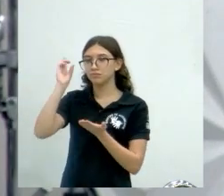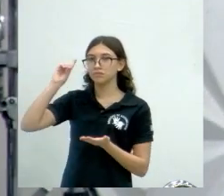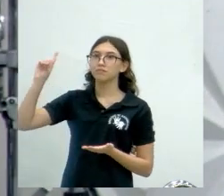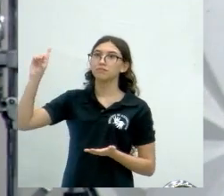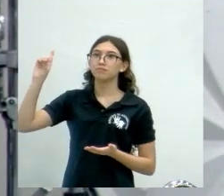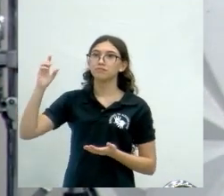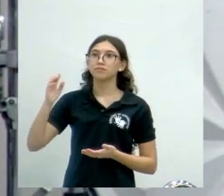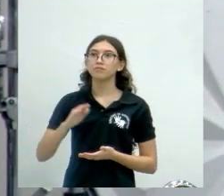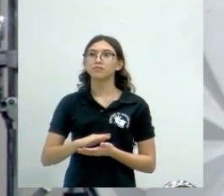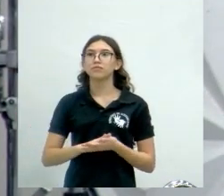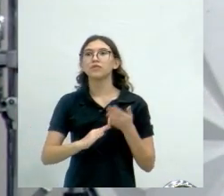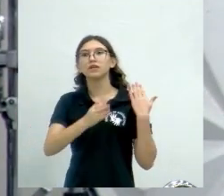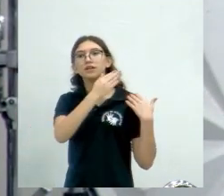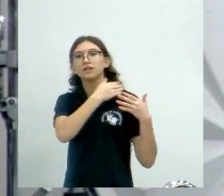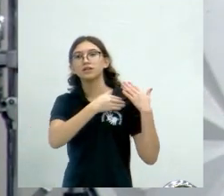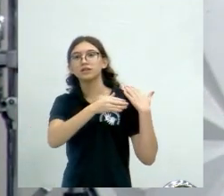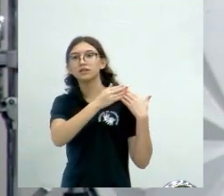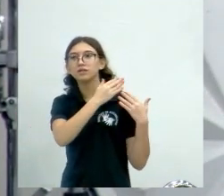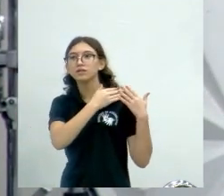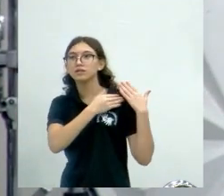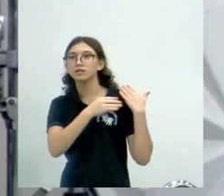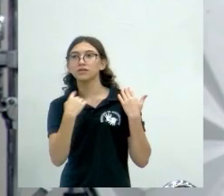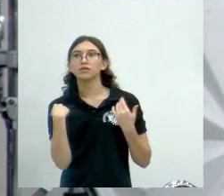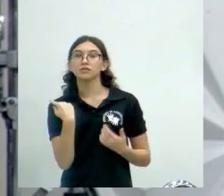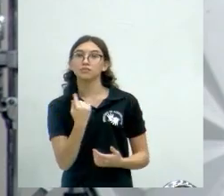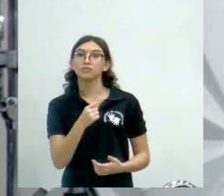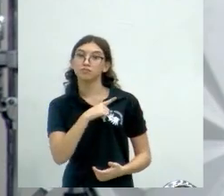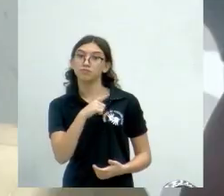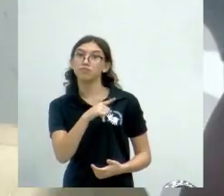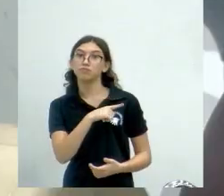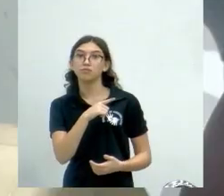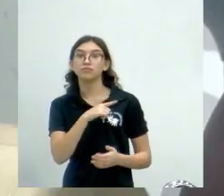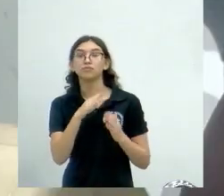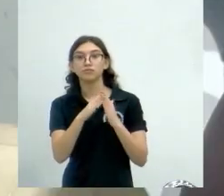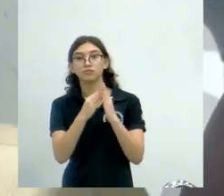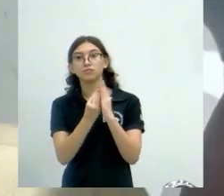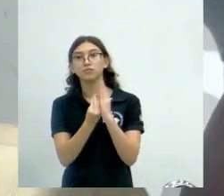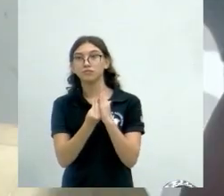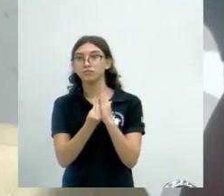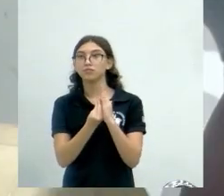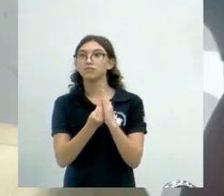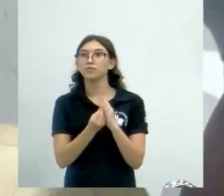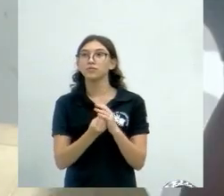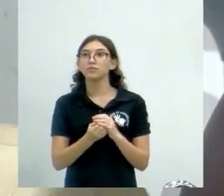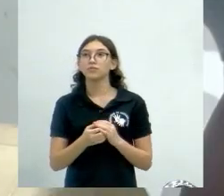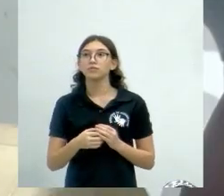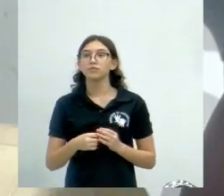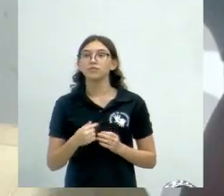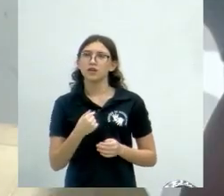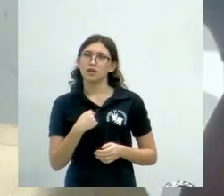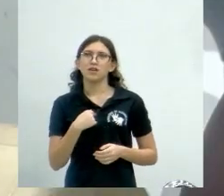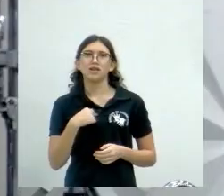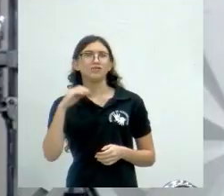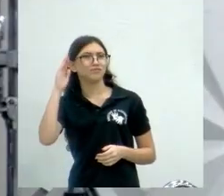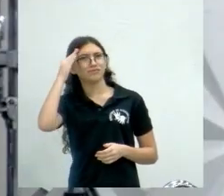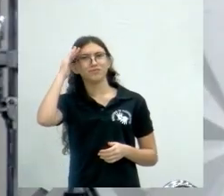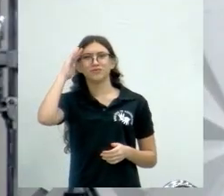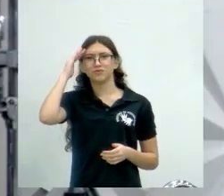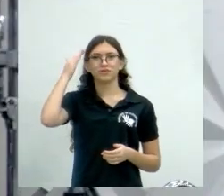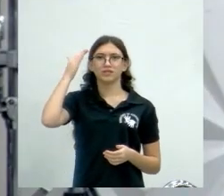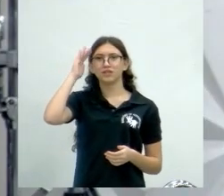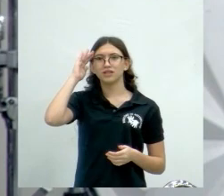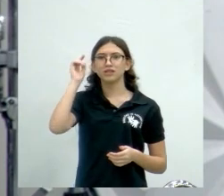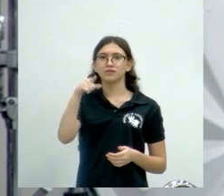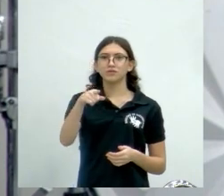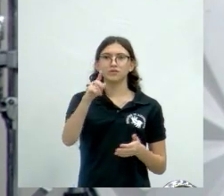muito mais presente na vida da igreja, né? Eu não sei se você já leu o livro do centenário da nossa